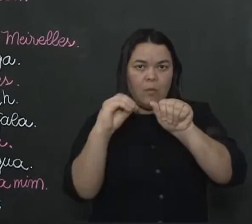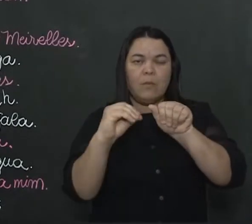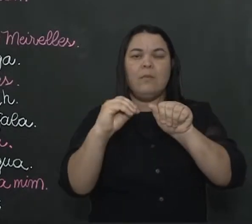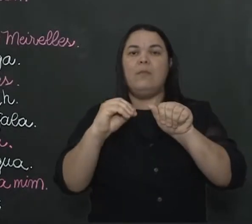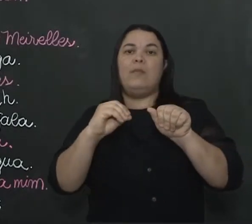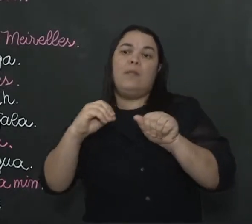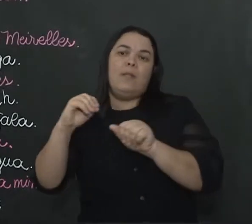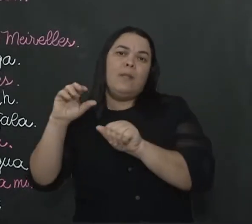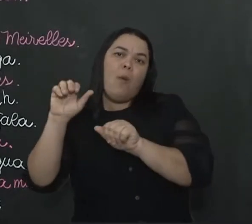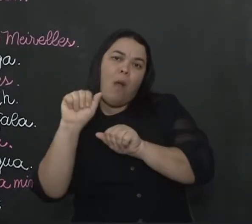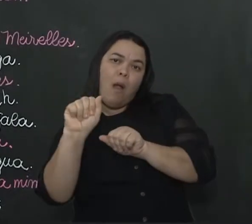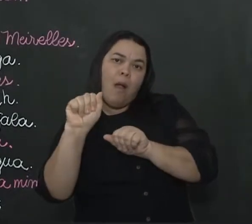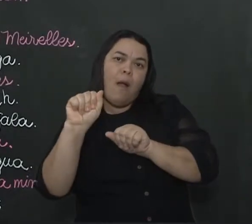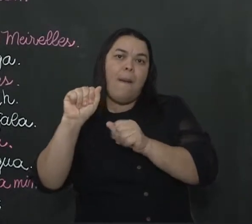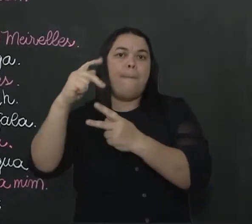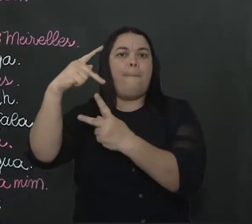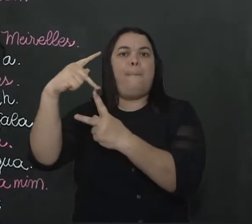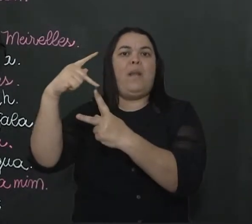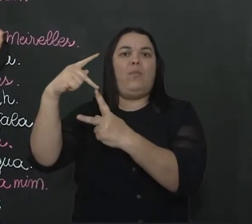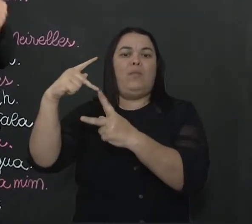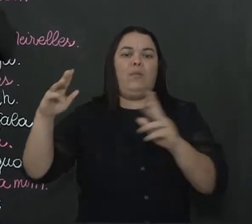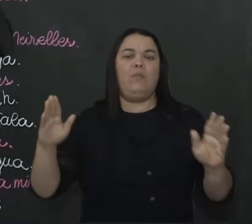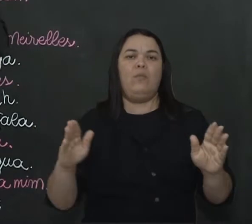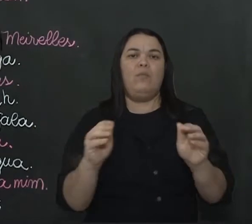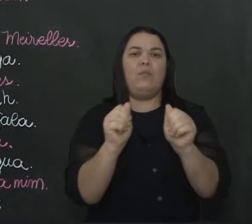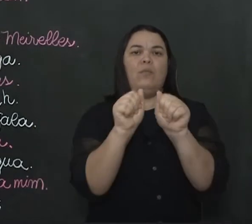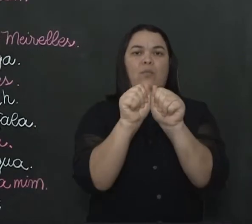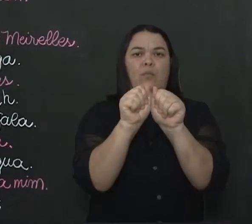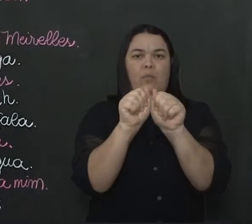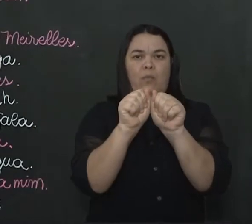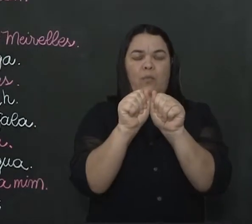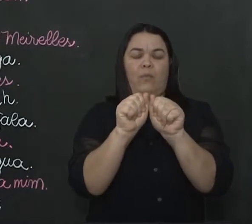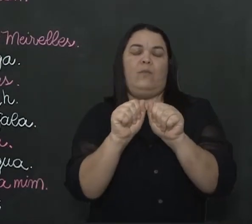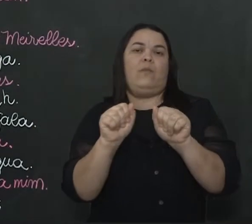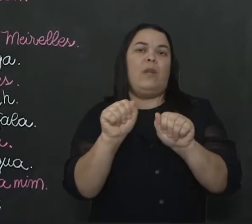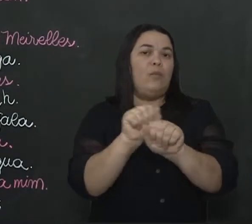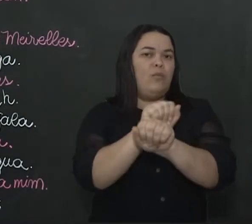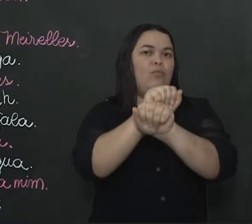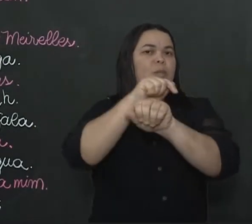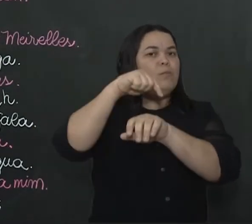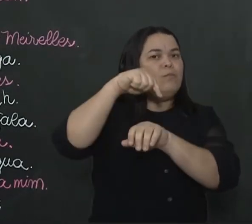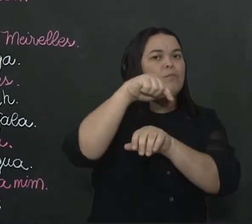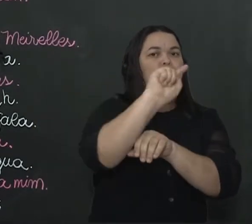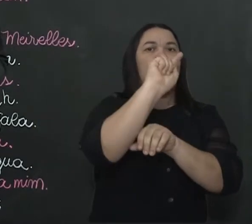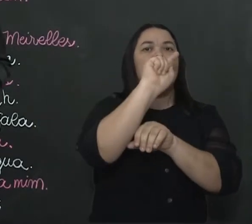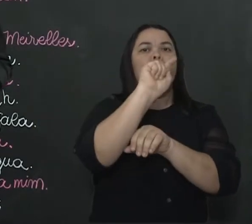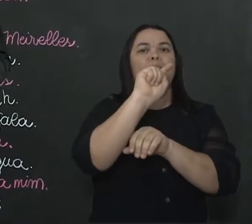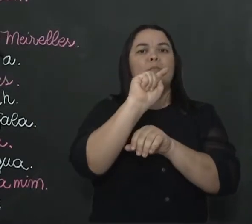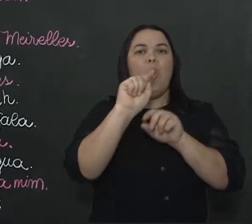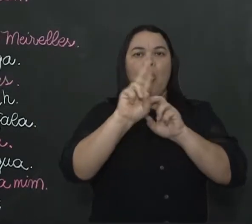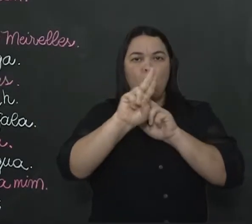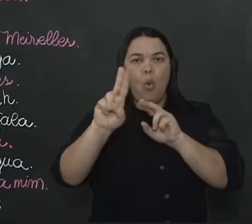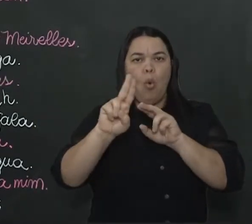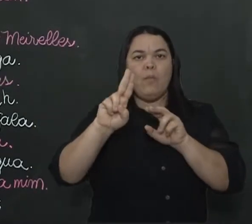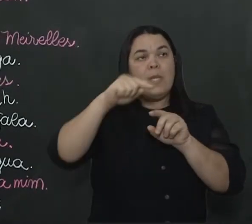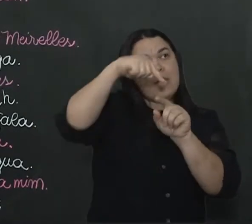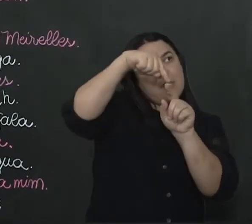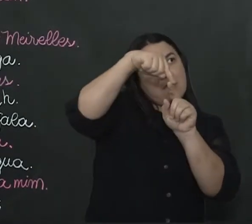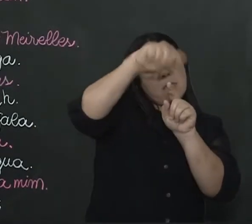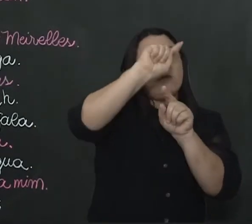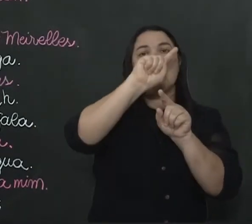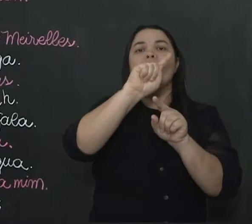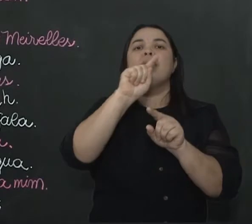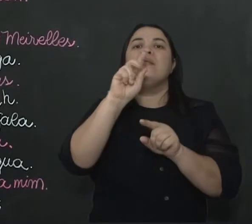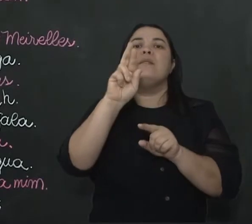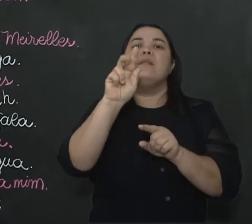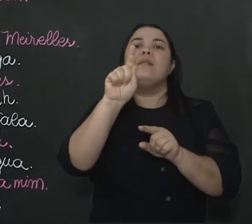ou seja, nós temos a palavra crase para marcar essa fusão e nós temos o acento grave para marcar do ponto de